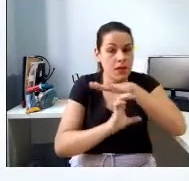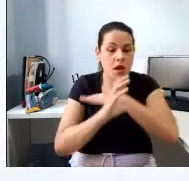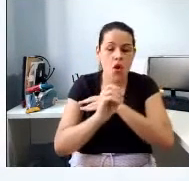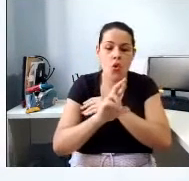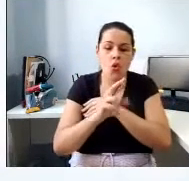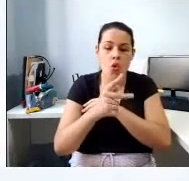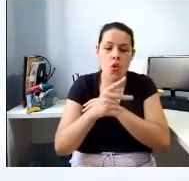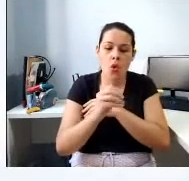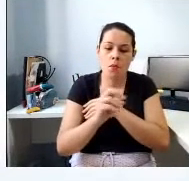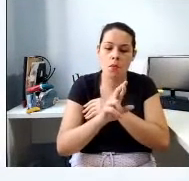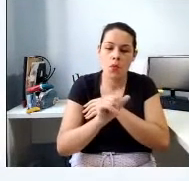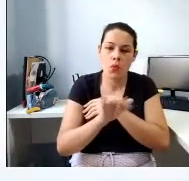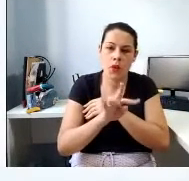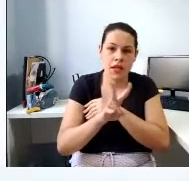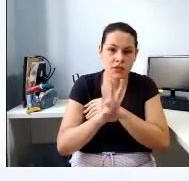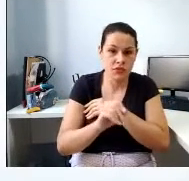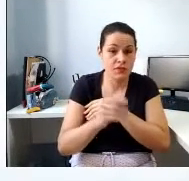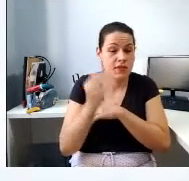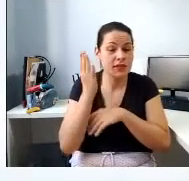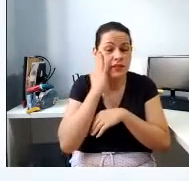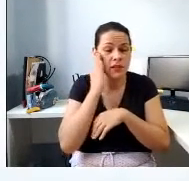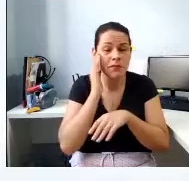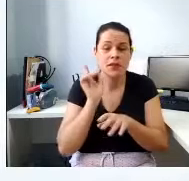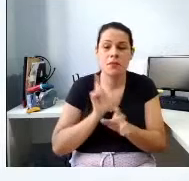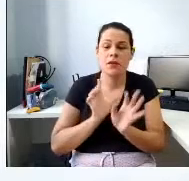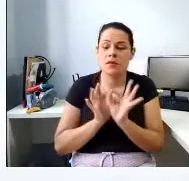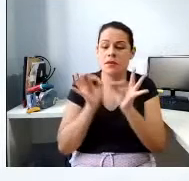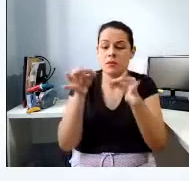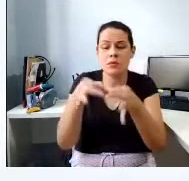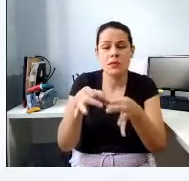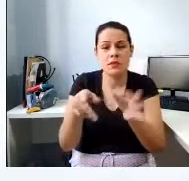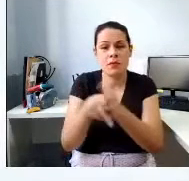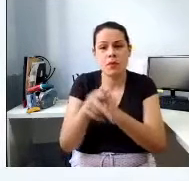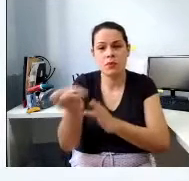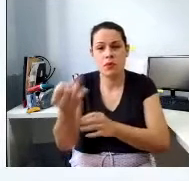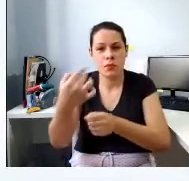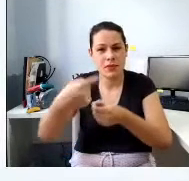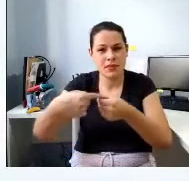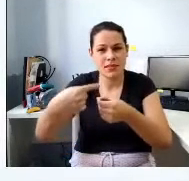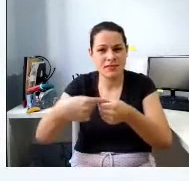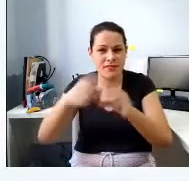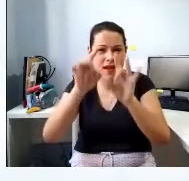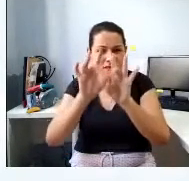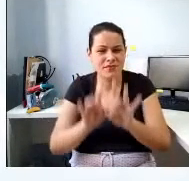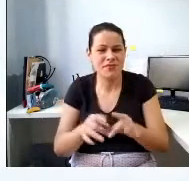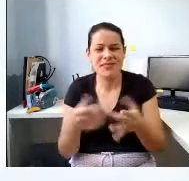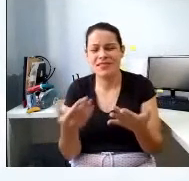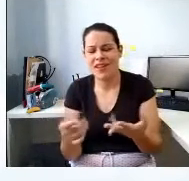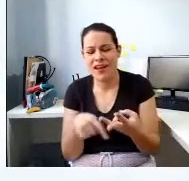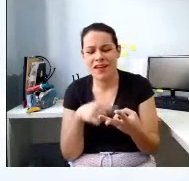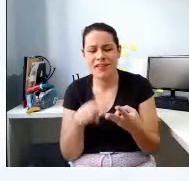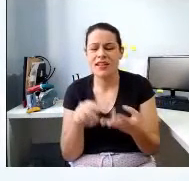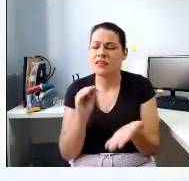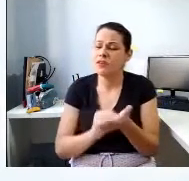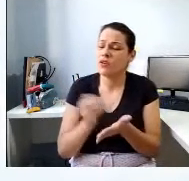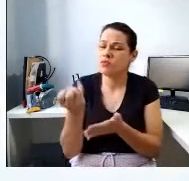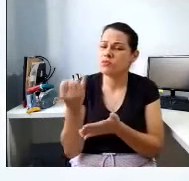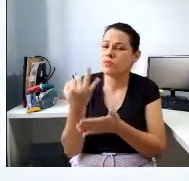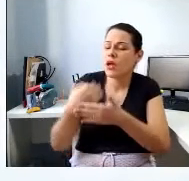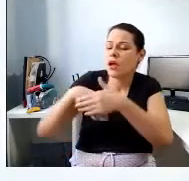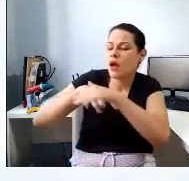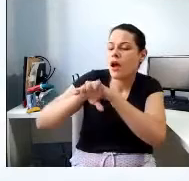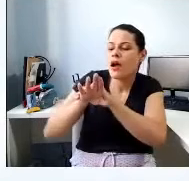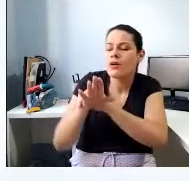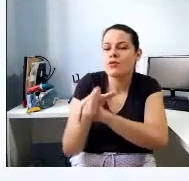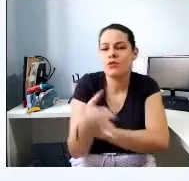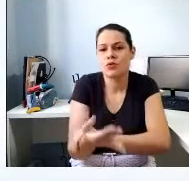vinculada aí a demandas muito específicas de municípios, tem uma pauta de costumes que também apareceu,